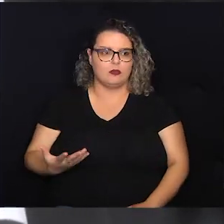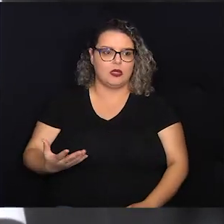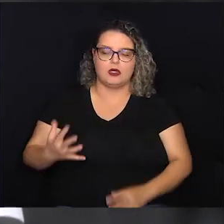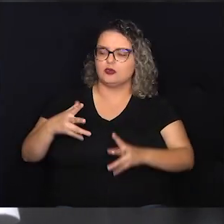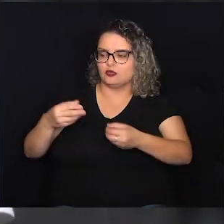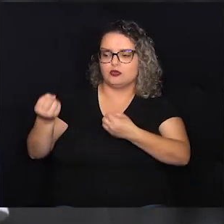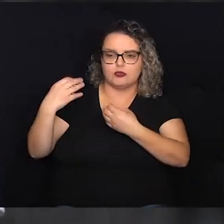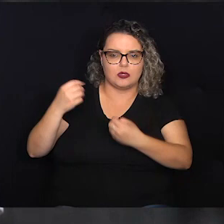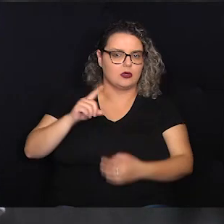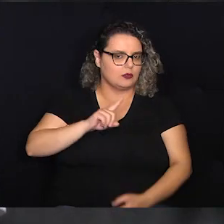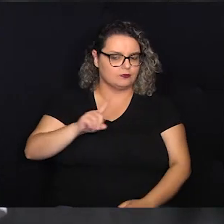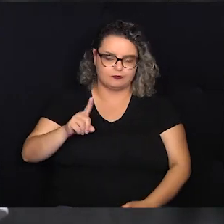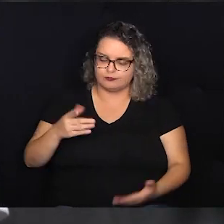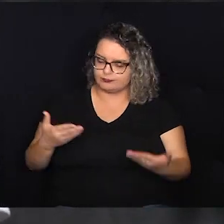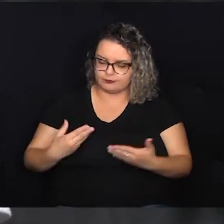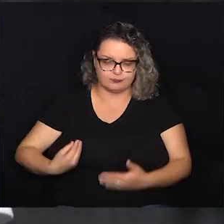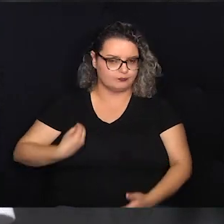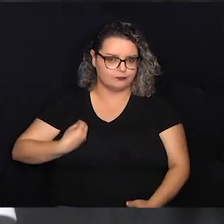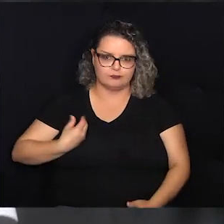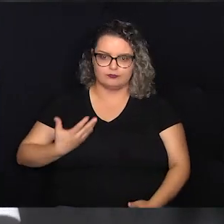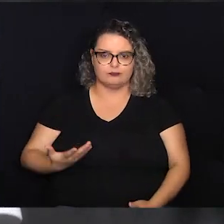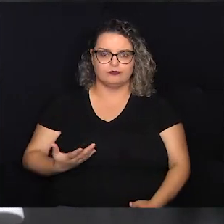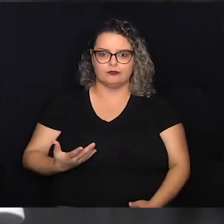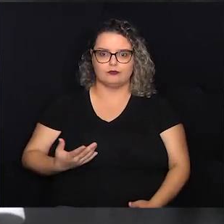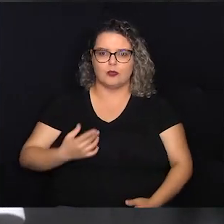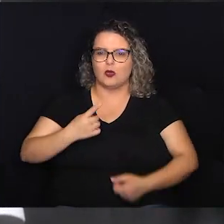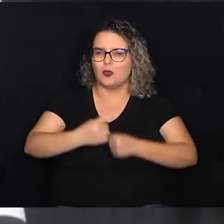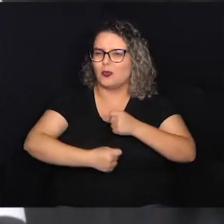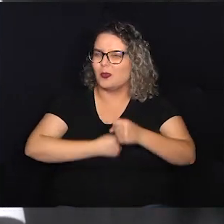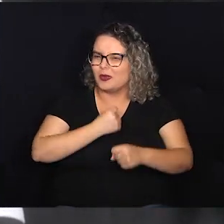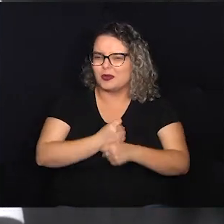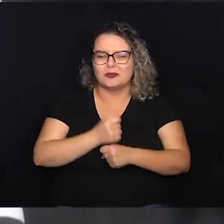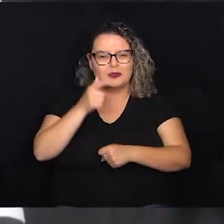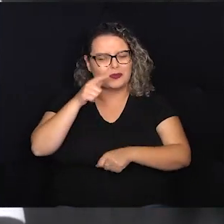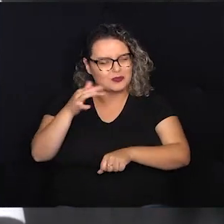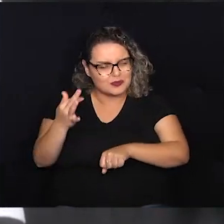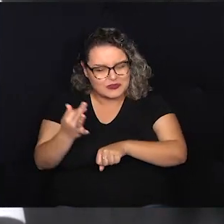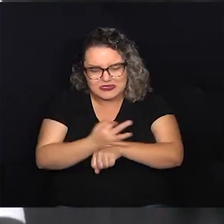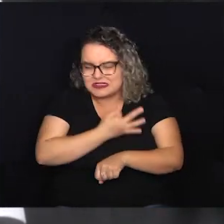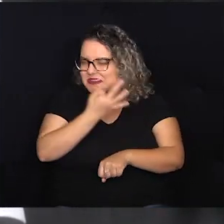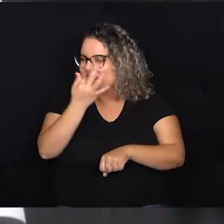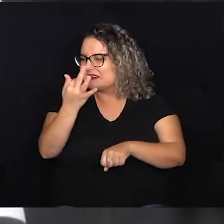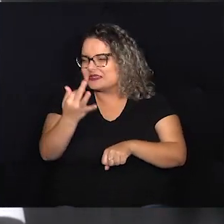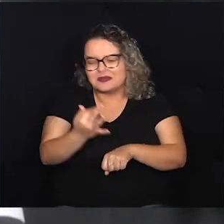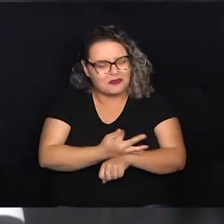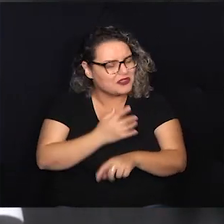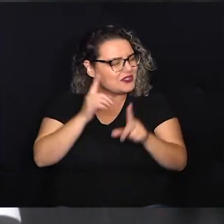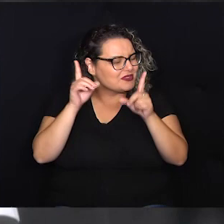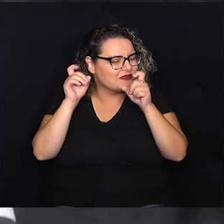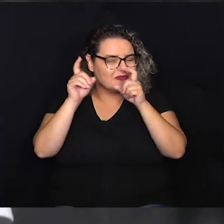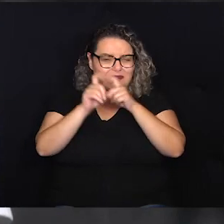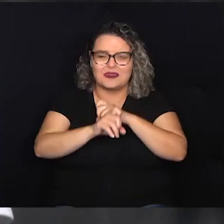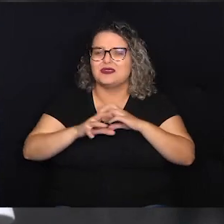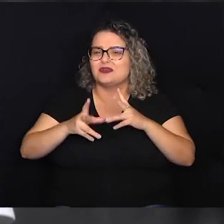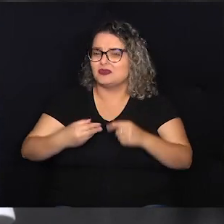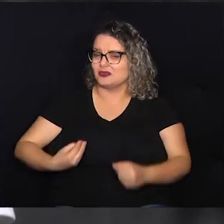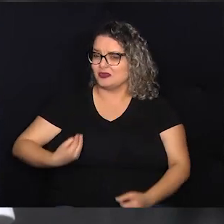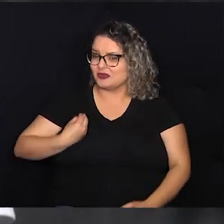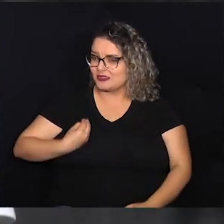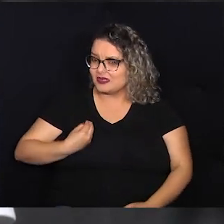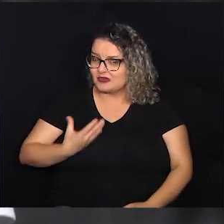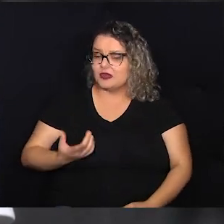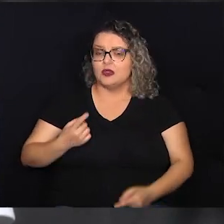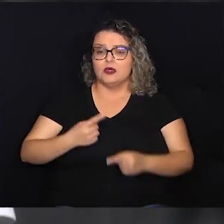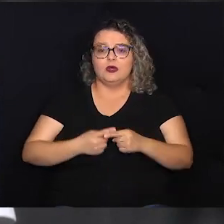tudo aquilo que ele me ensinou, hoje eu não estaria aqui. E eu passei um ano não suportando tudo aquilo. E foi